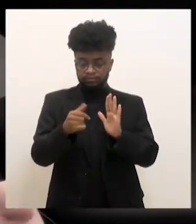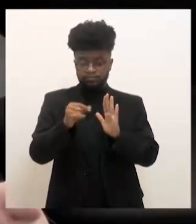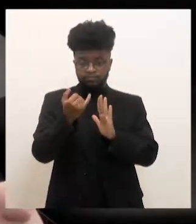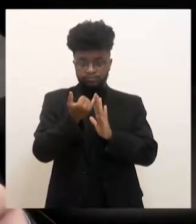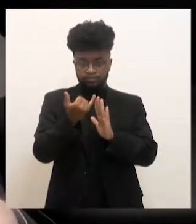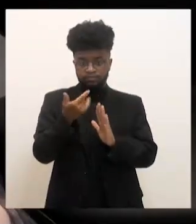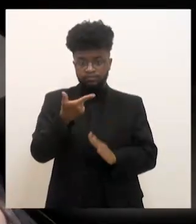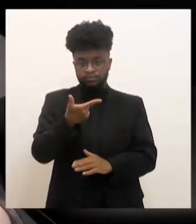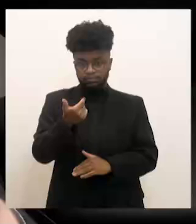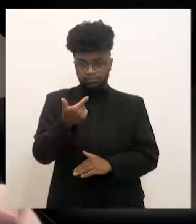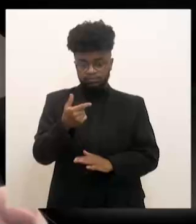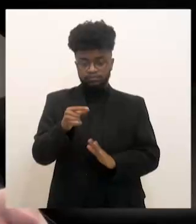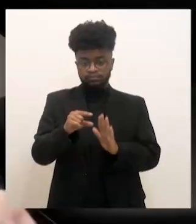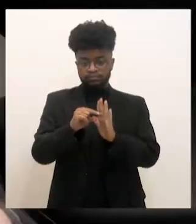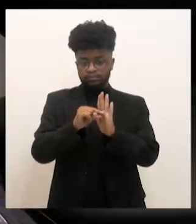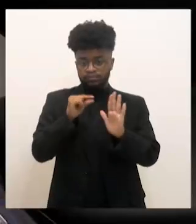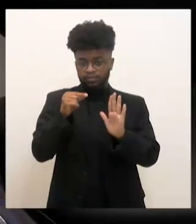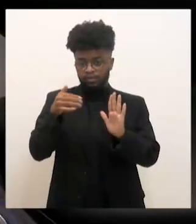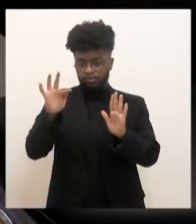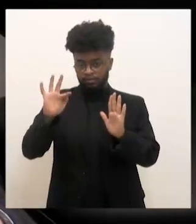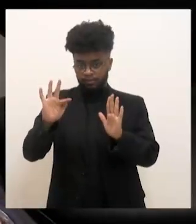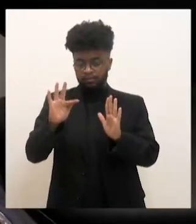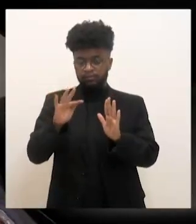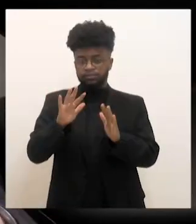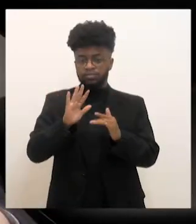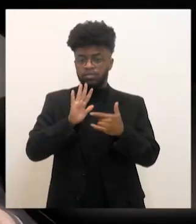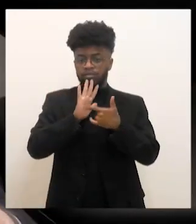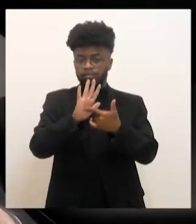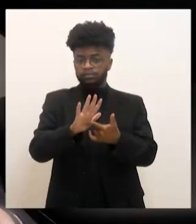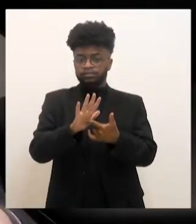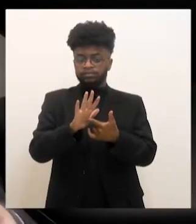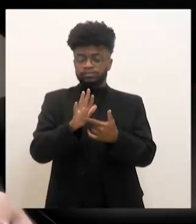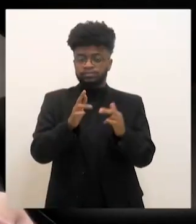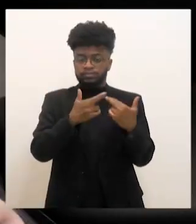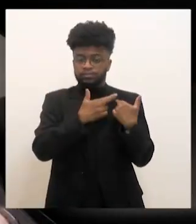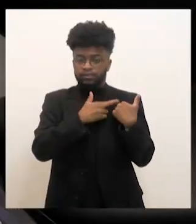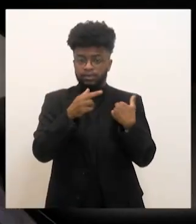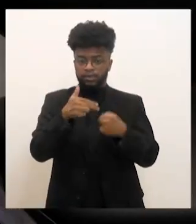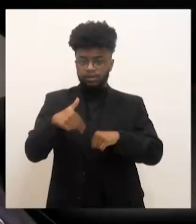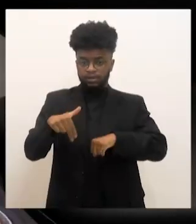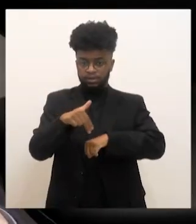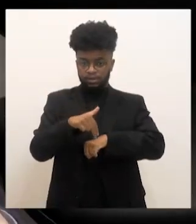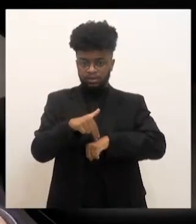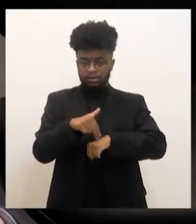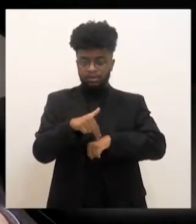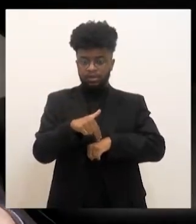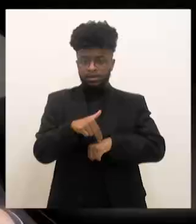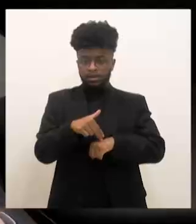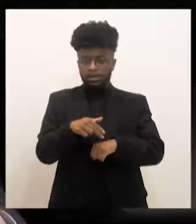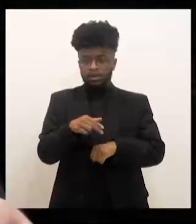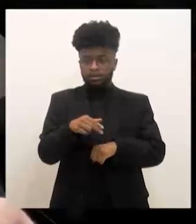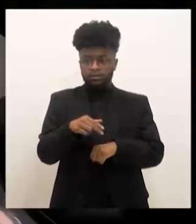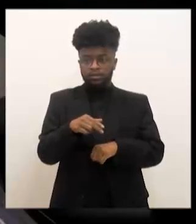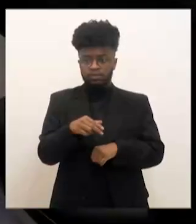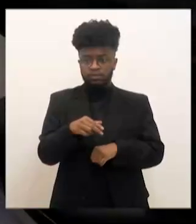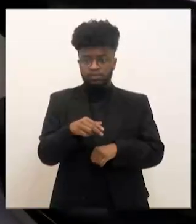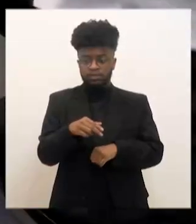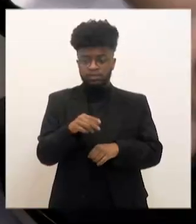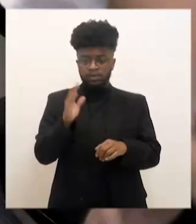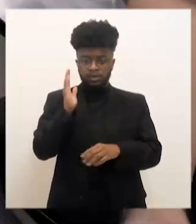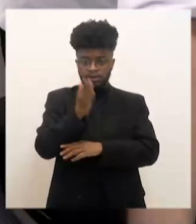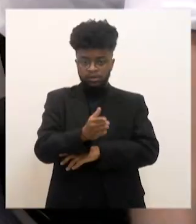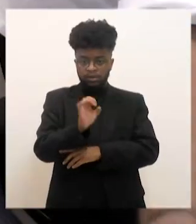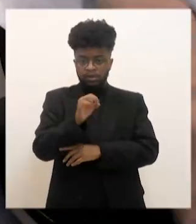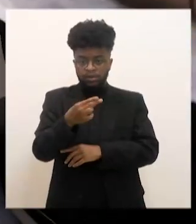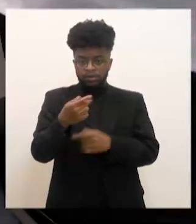a linha F da Constituição Federal, define ser competência privativa da União a exploração diretamente ou mediante